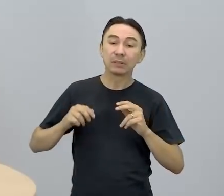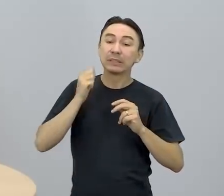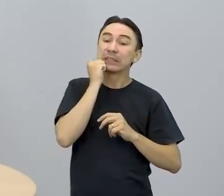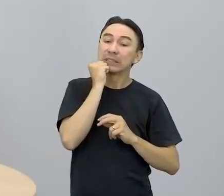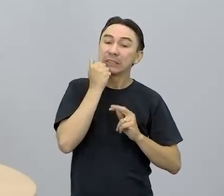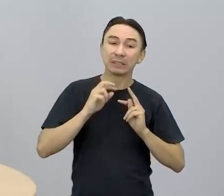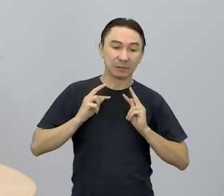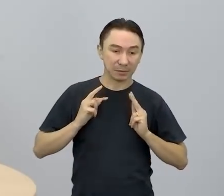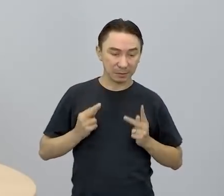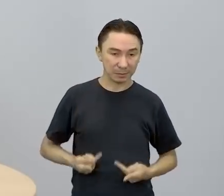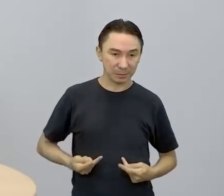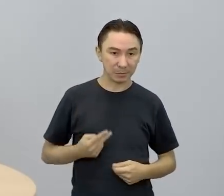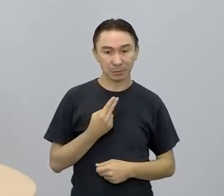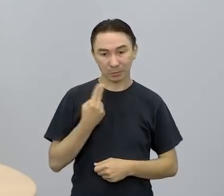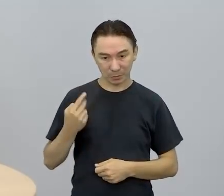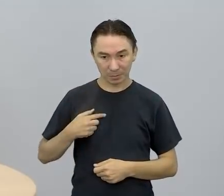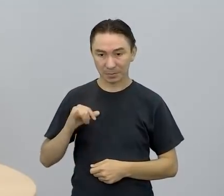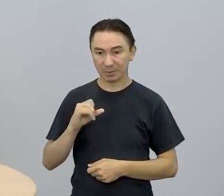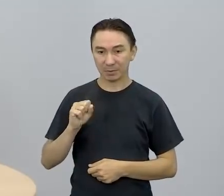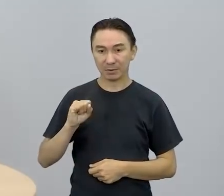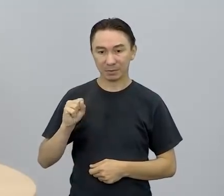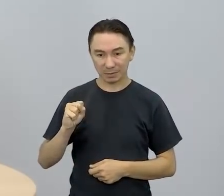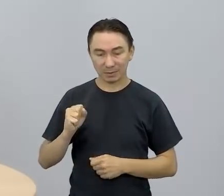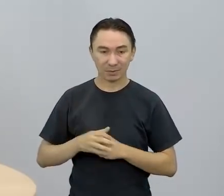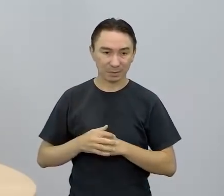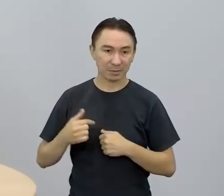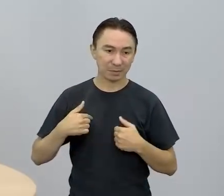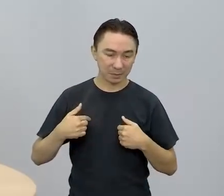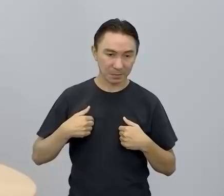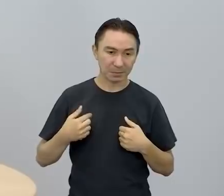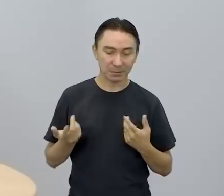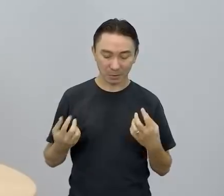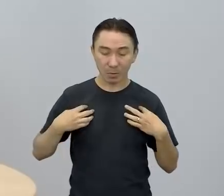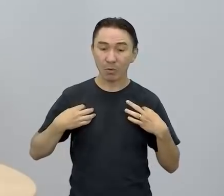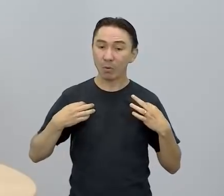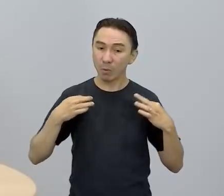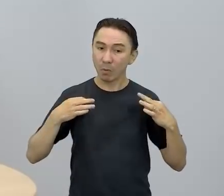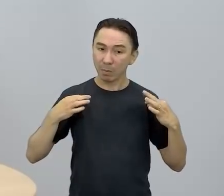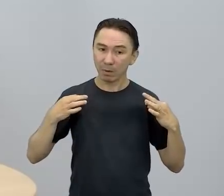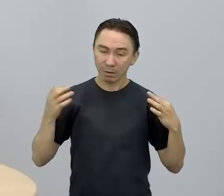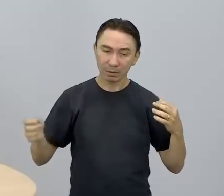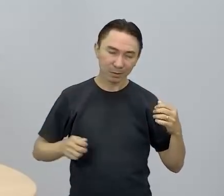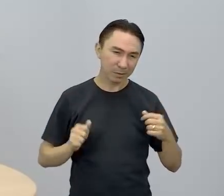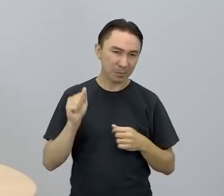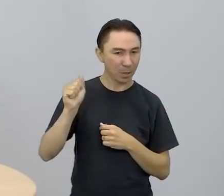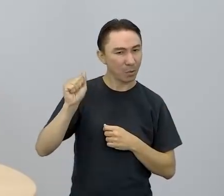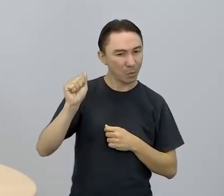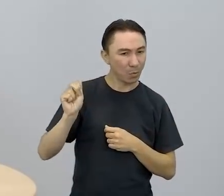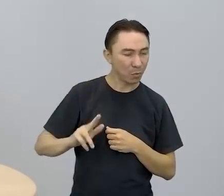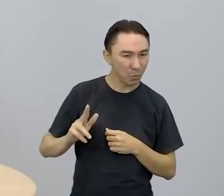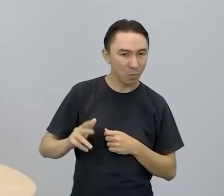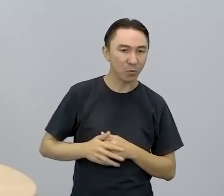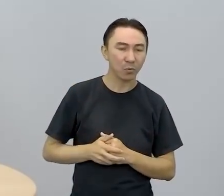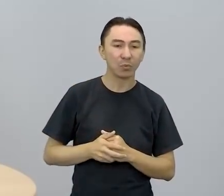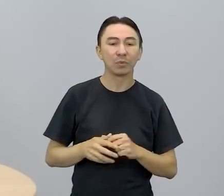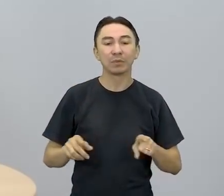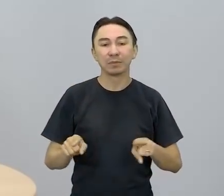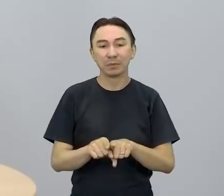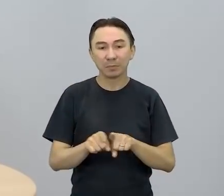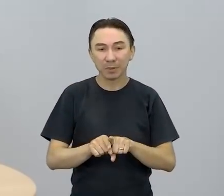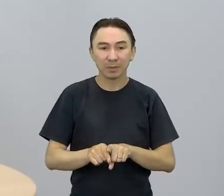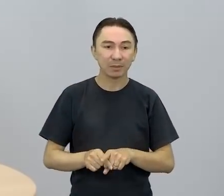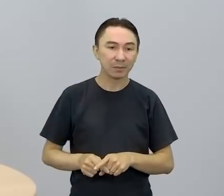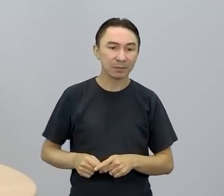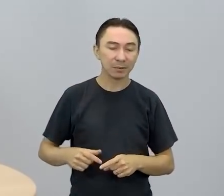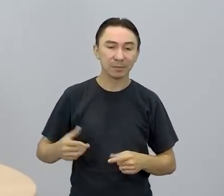Isis Ferrari, formadora EFAP, eu estou vestindo uma jaqueta jeans azul, uma blusa verde, calça jeans